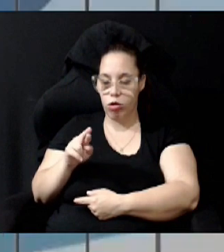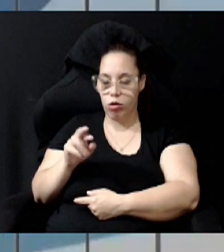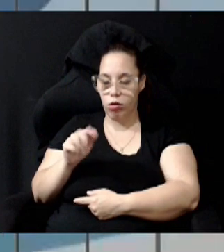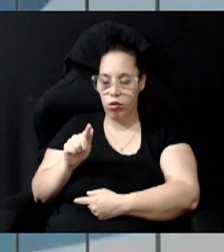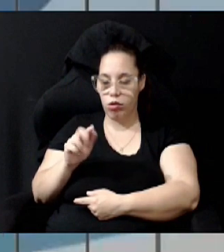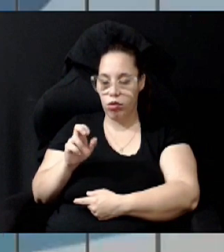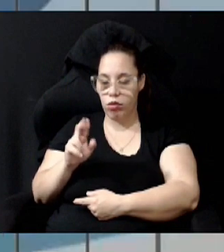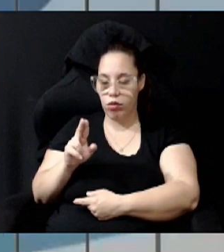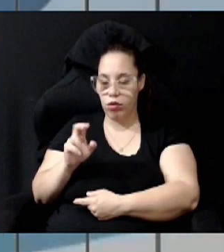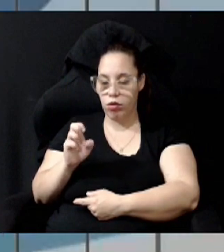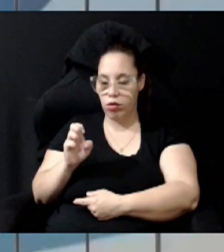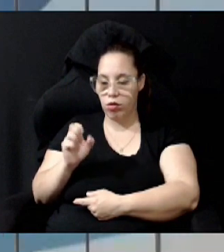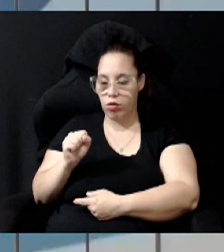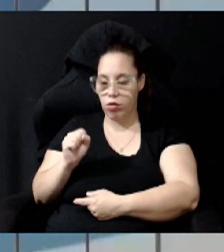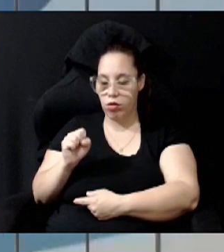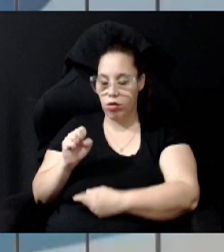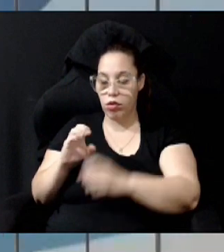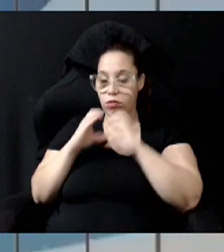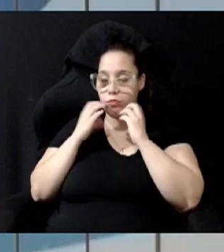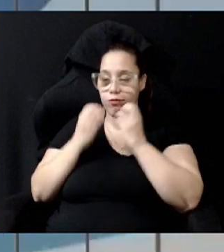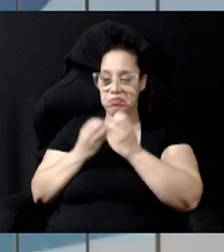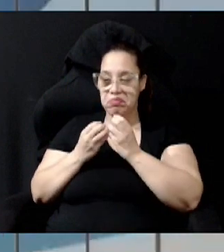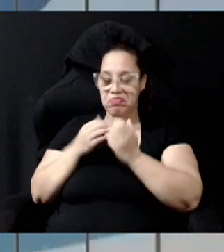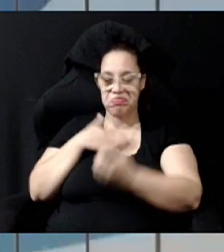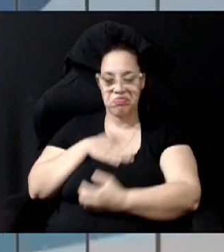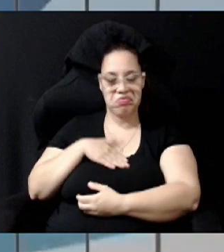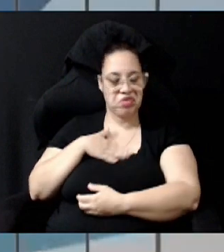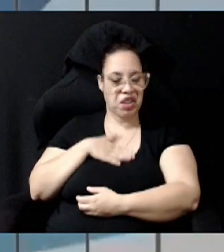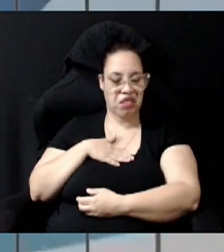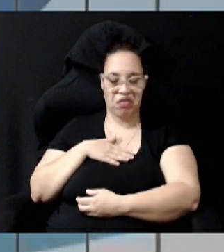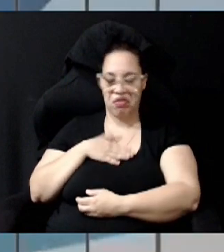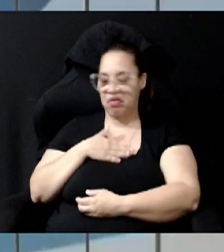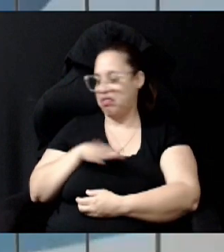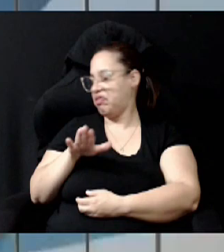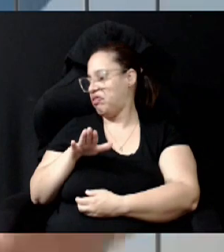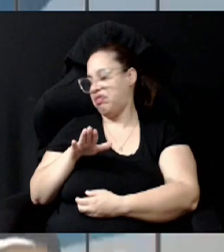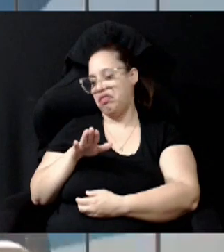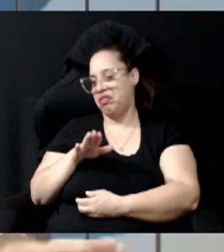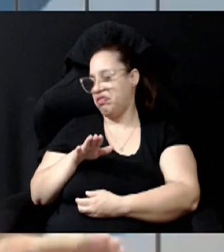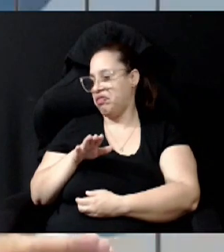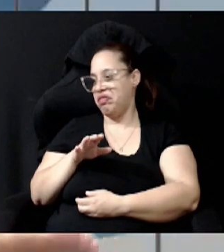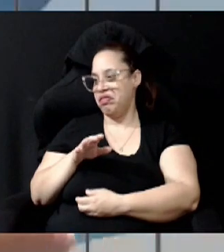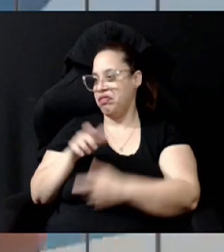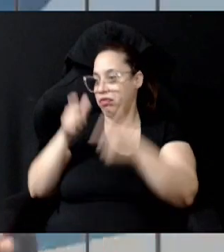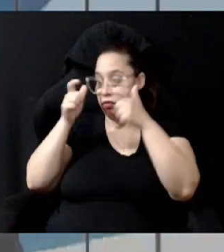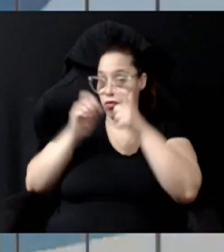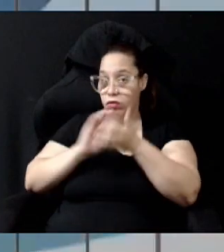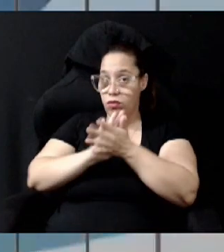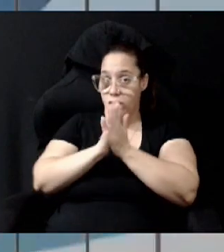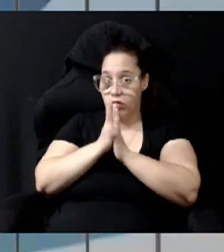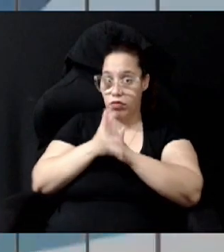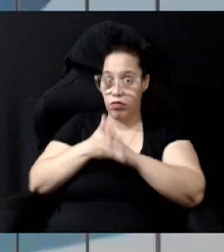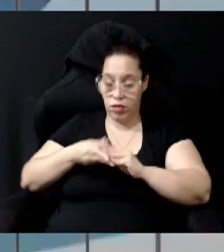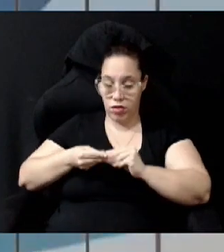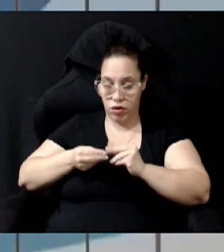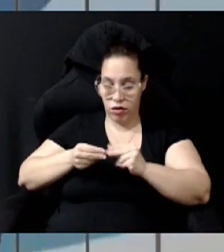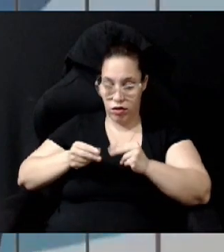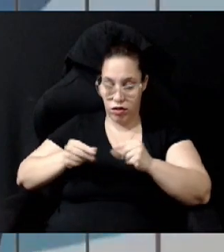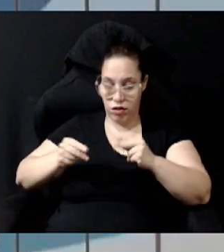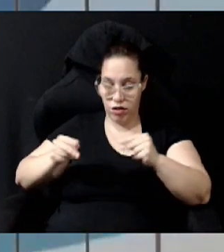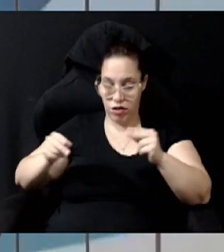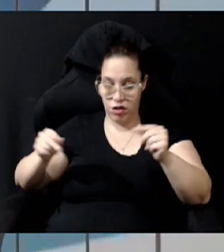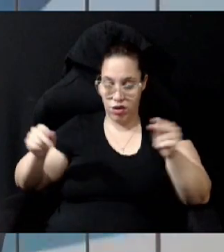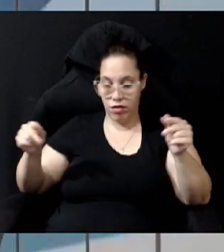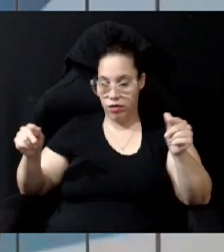E mesmo assim não agradou o imperador, que em 23 dissolveu o congresso, ao golpe,